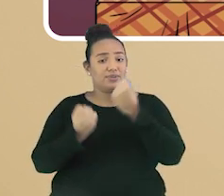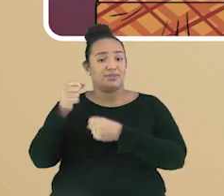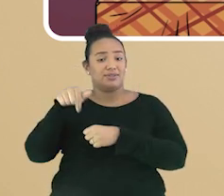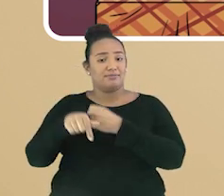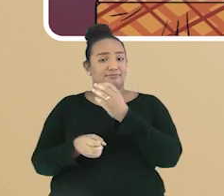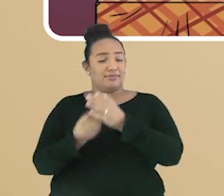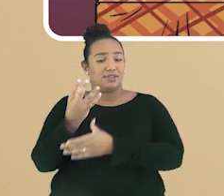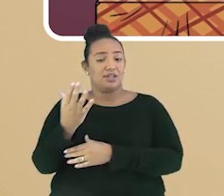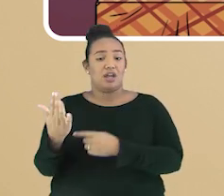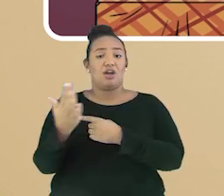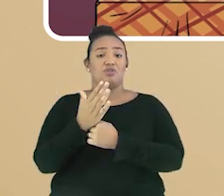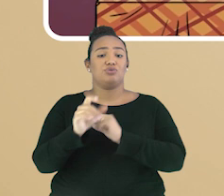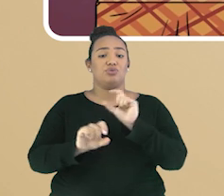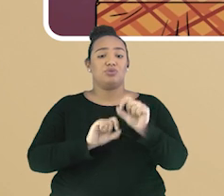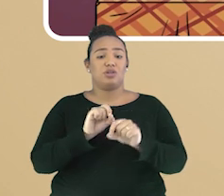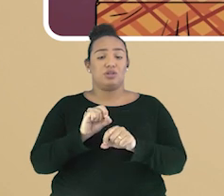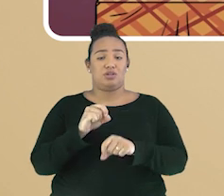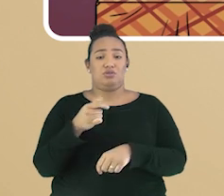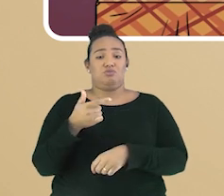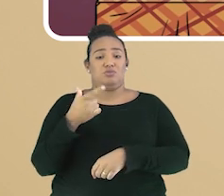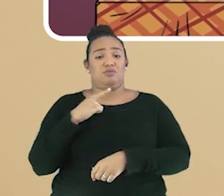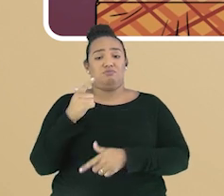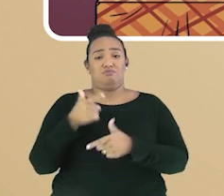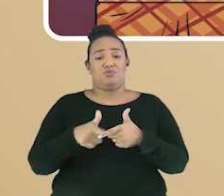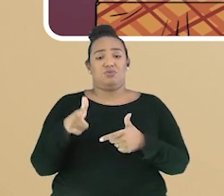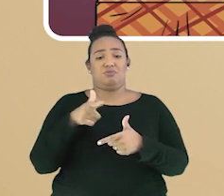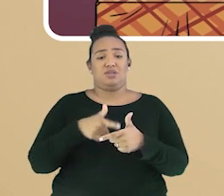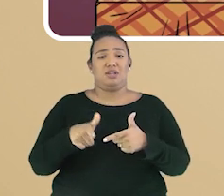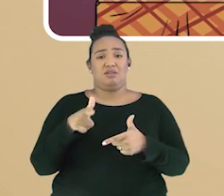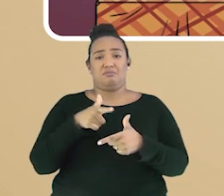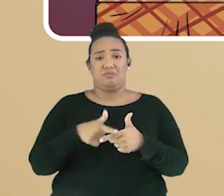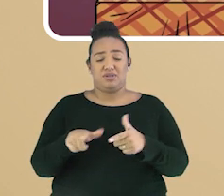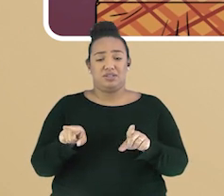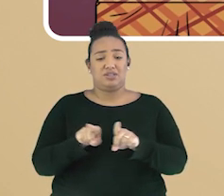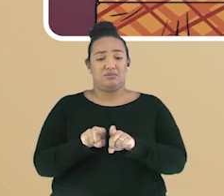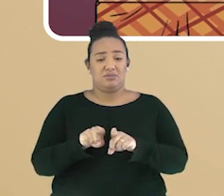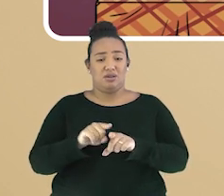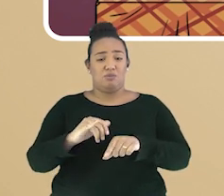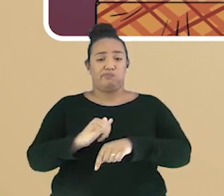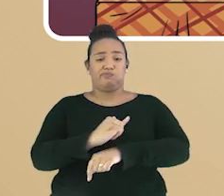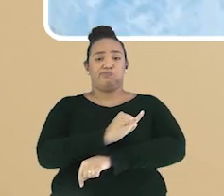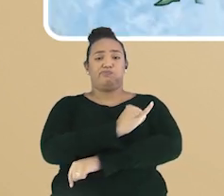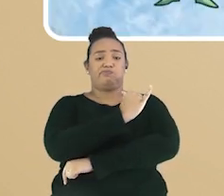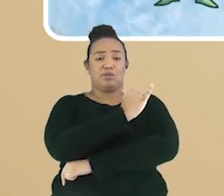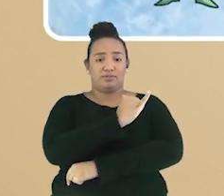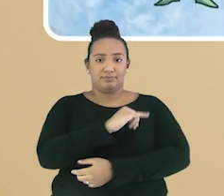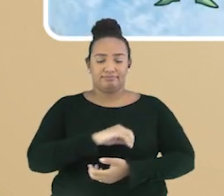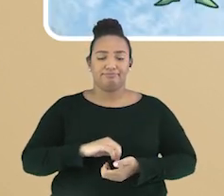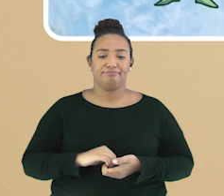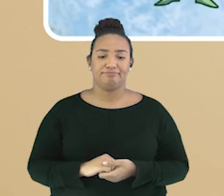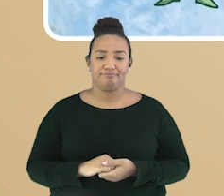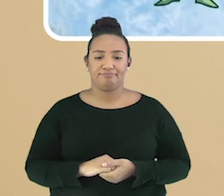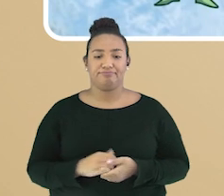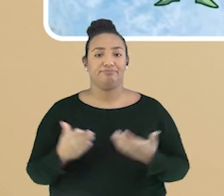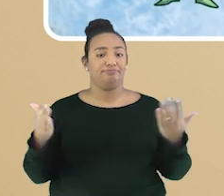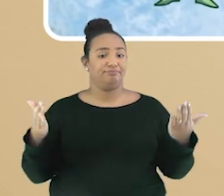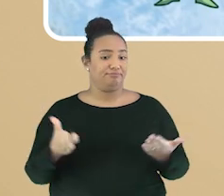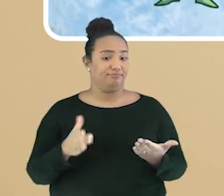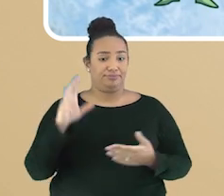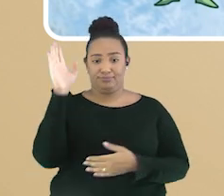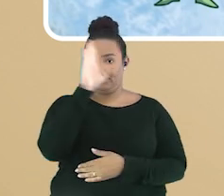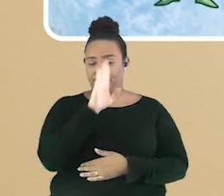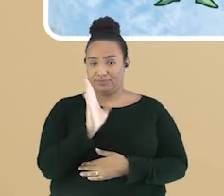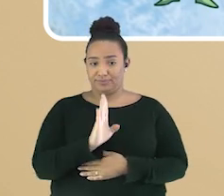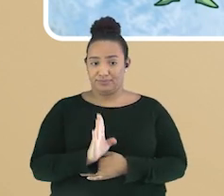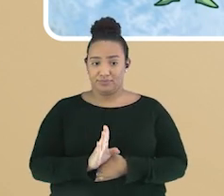para o avanço de doenças crônicas e principalmente a obesidade. Hoje no Brasil, metade